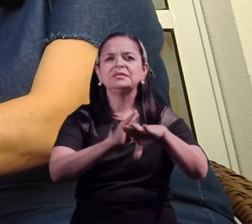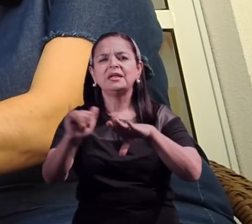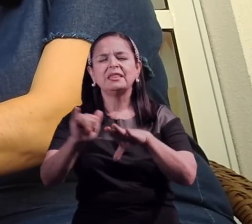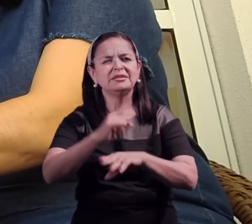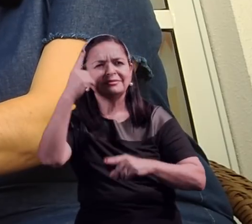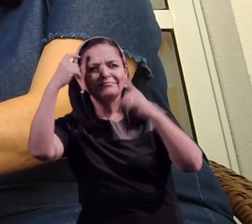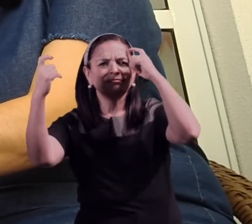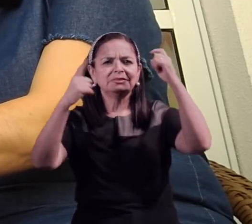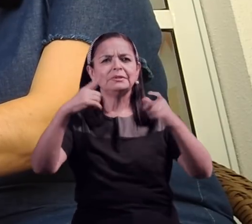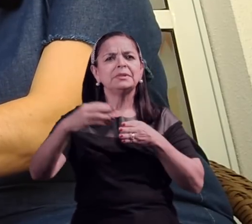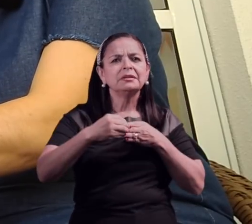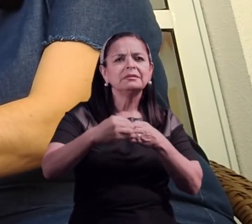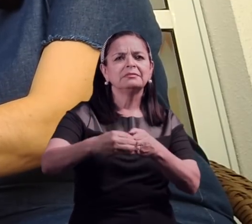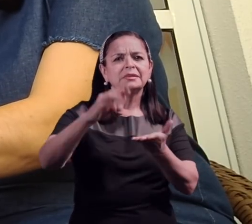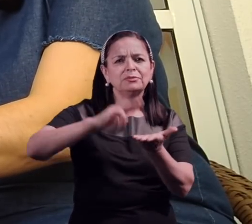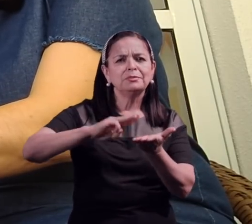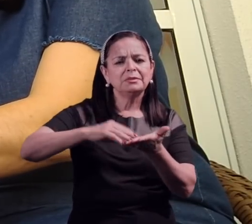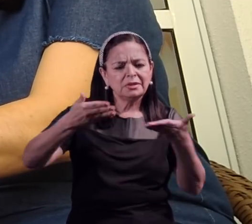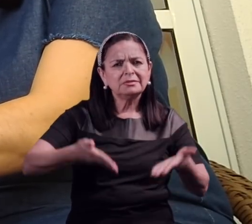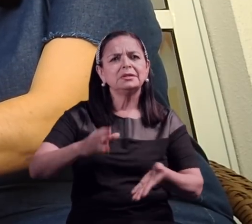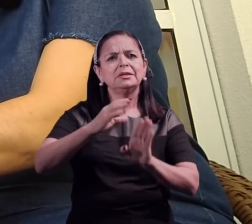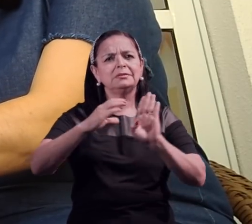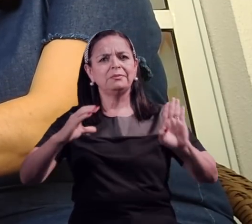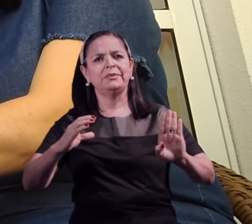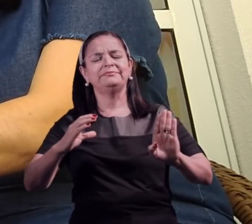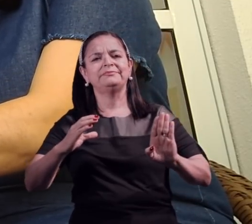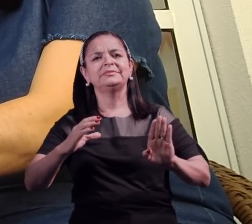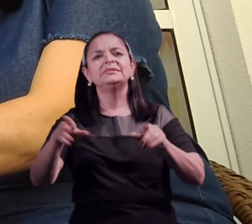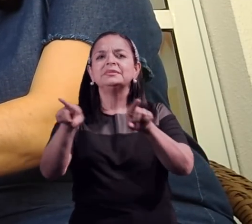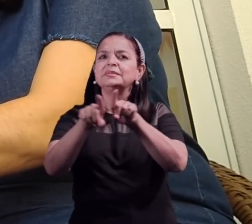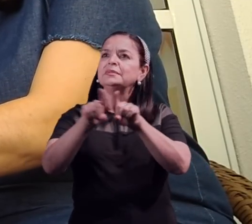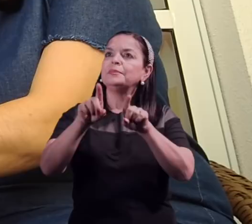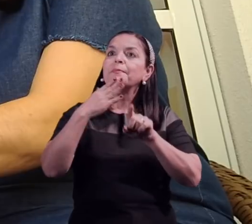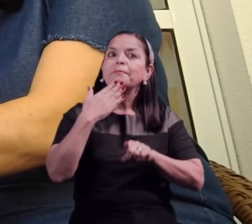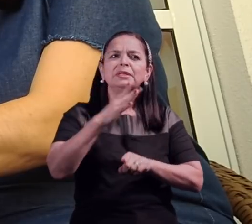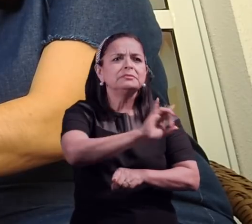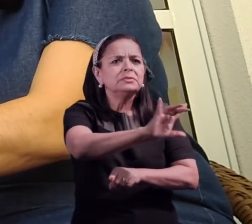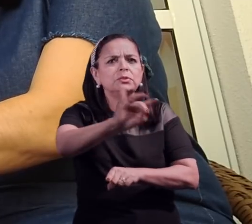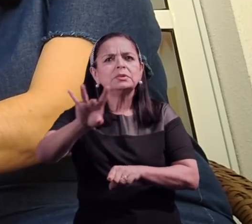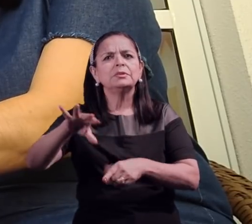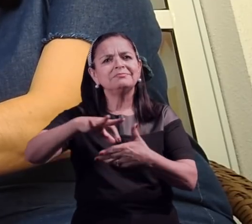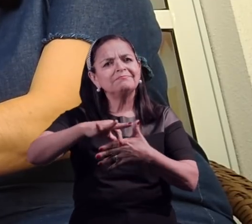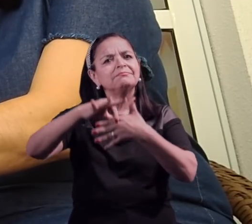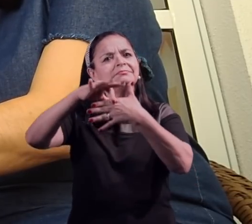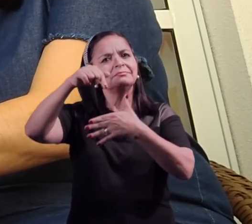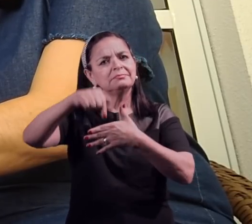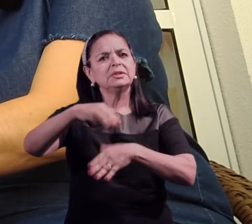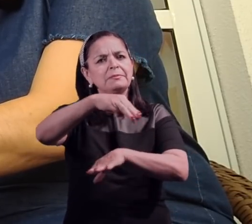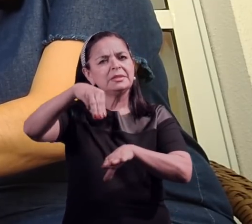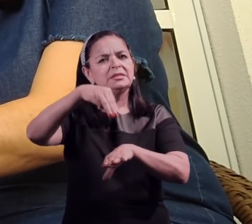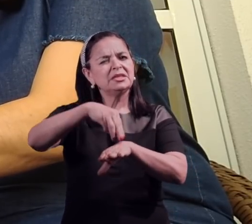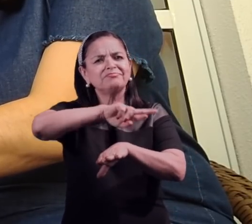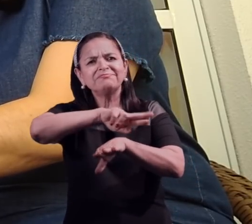criatividade para conduzir, ó Deus, a nossa comunidade. Te peço também por cada líder de ministério, que o Senhor venha mesmo